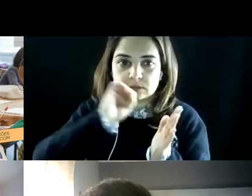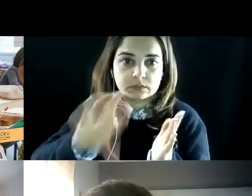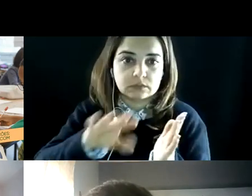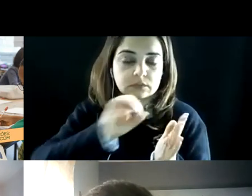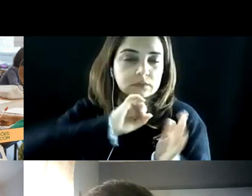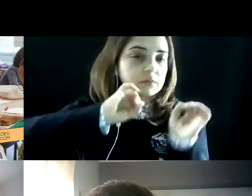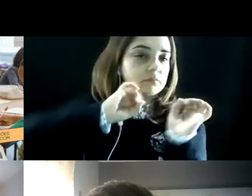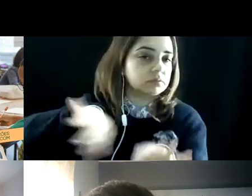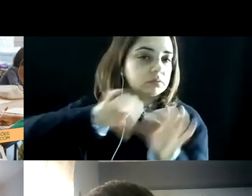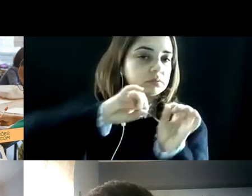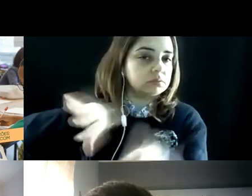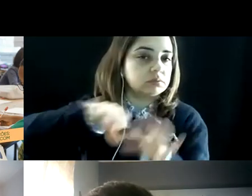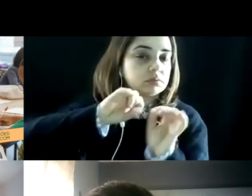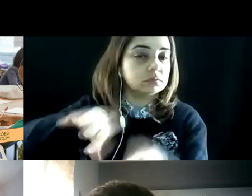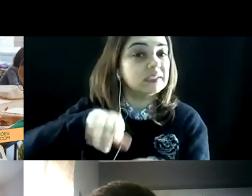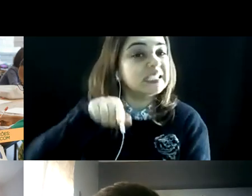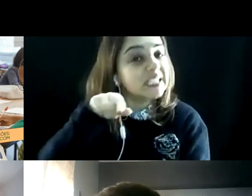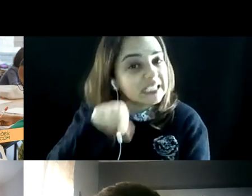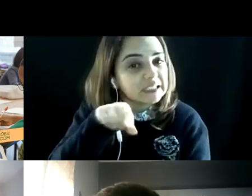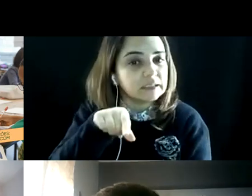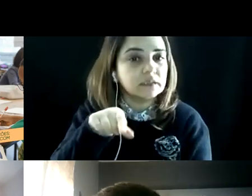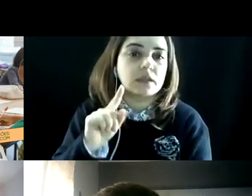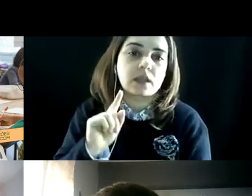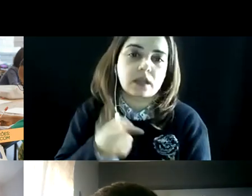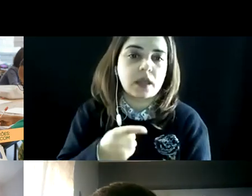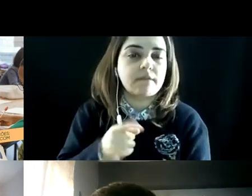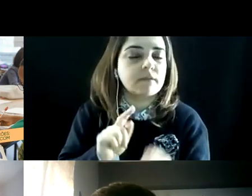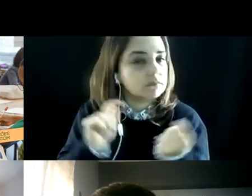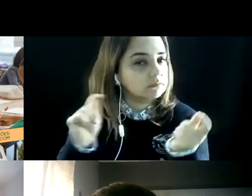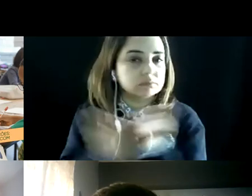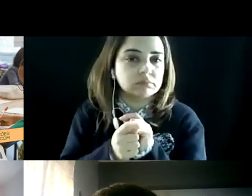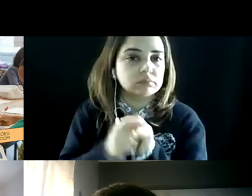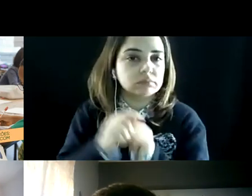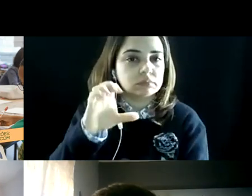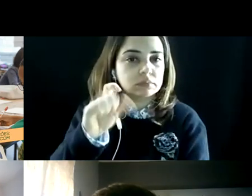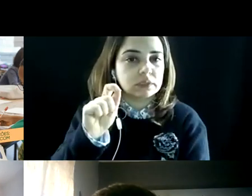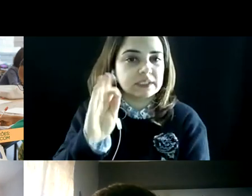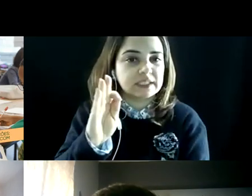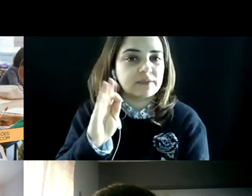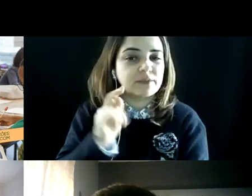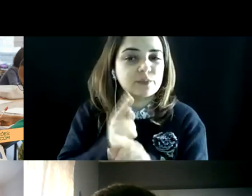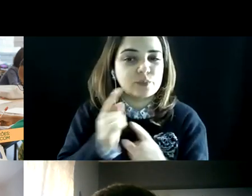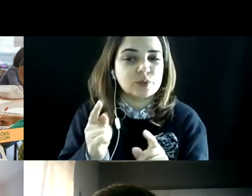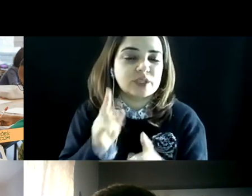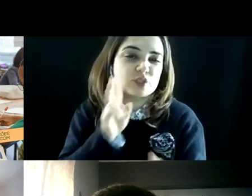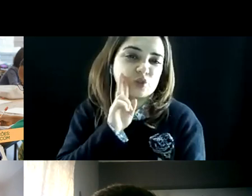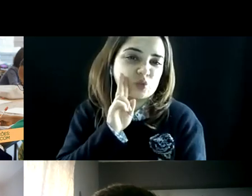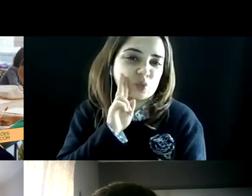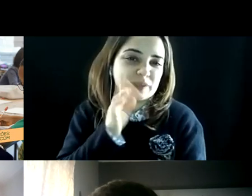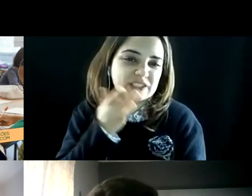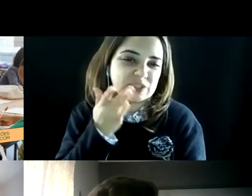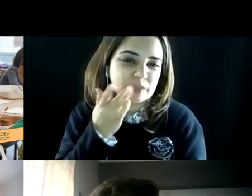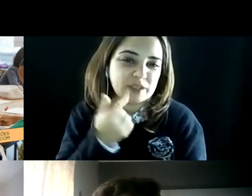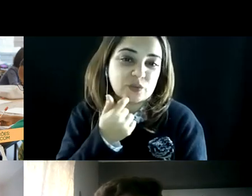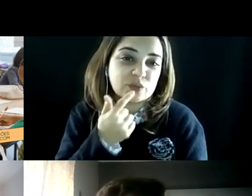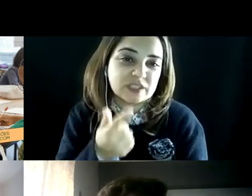que este eu penso que precisa mesmo de ser muito modificado, que é mesmo um bocadito, epá, desculpem a expressão é muito chata,